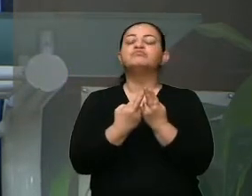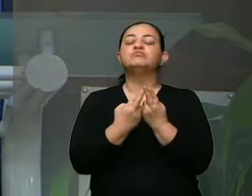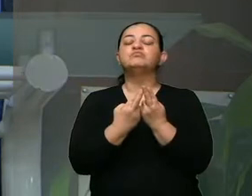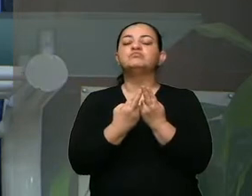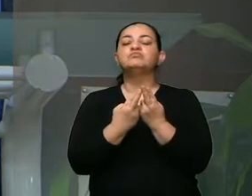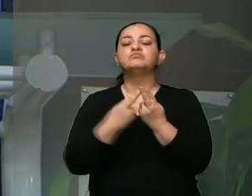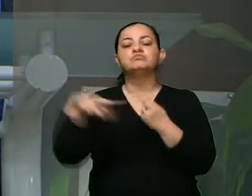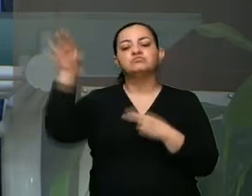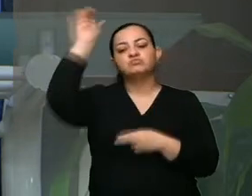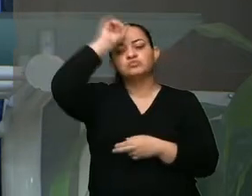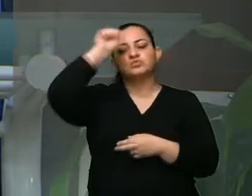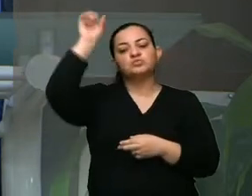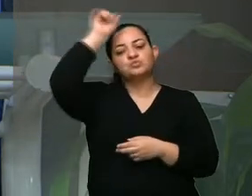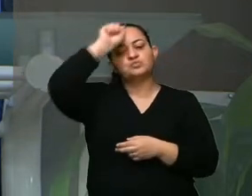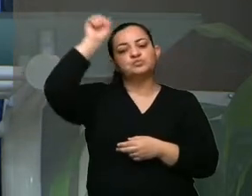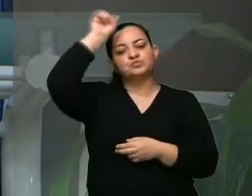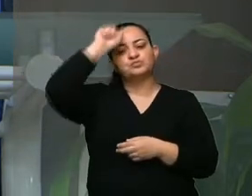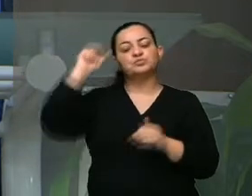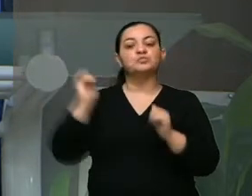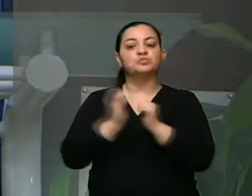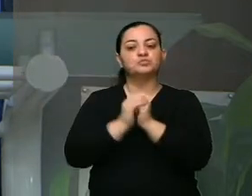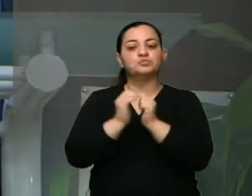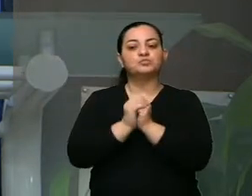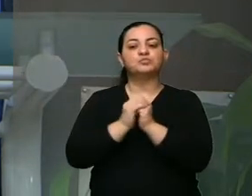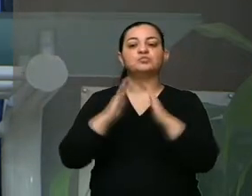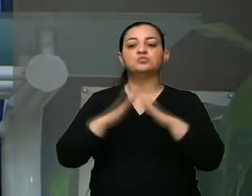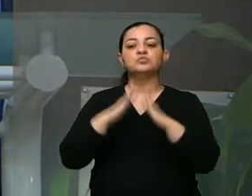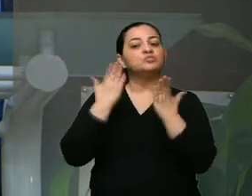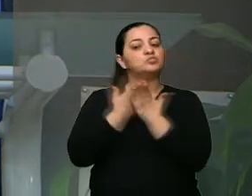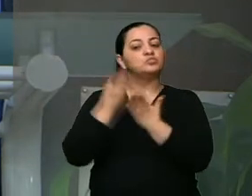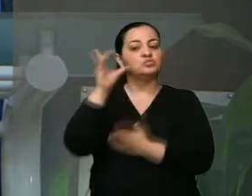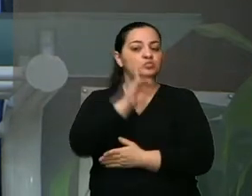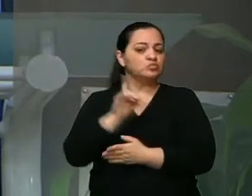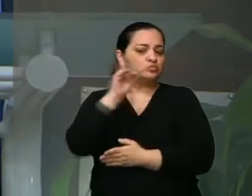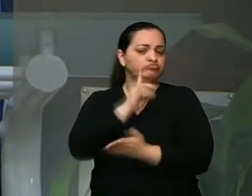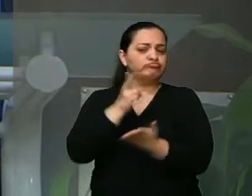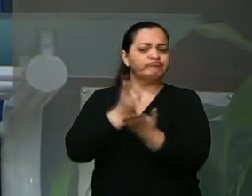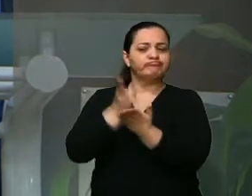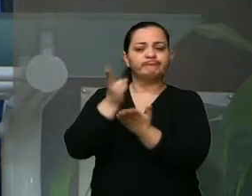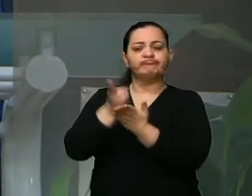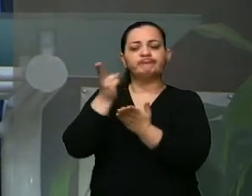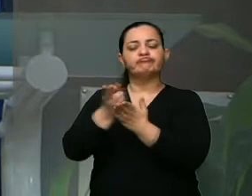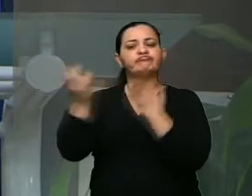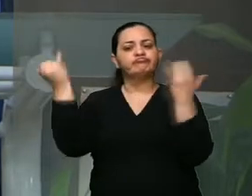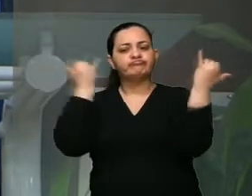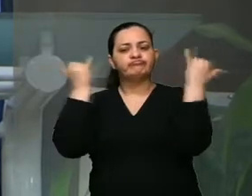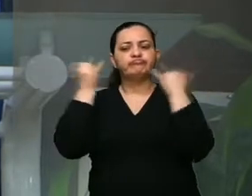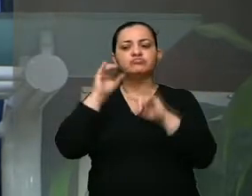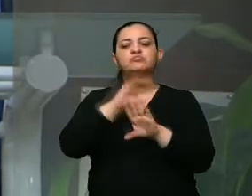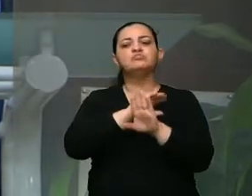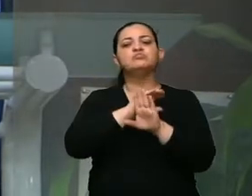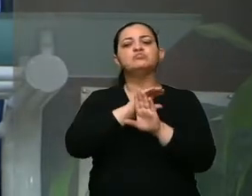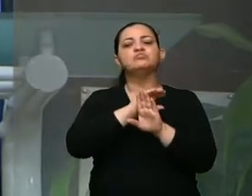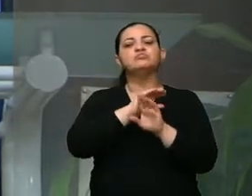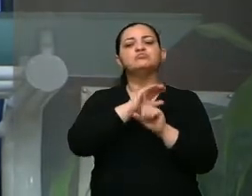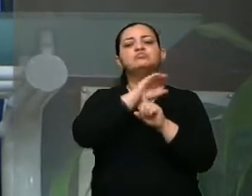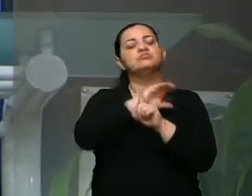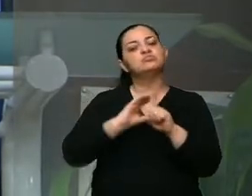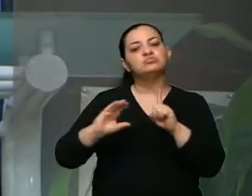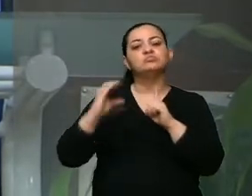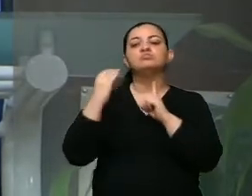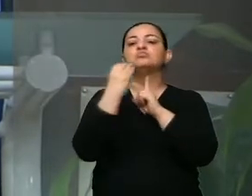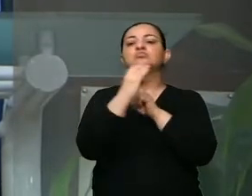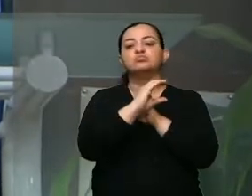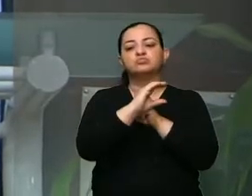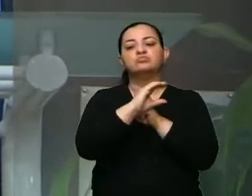aprender nem ea escola dominical como sempre ouvimos é um cultos e grande